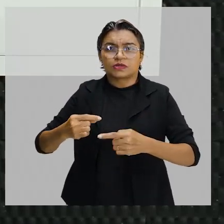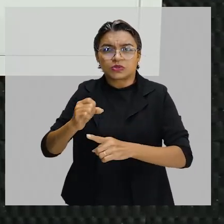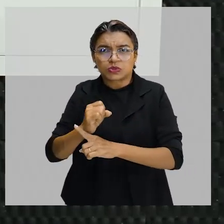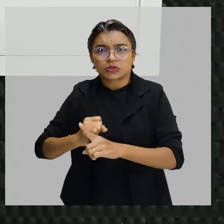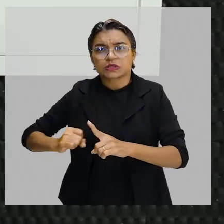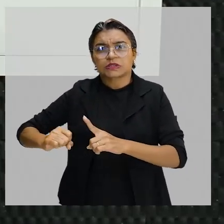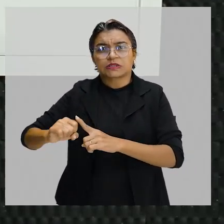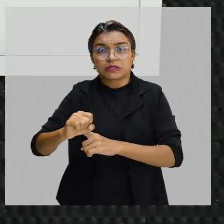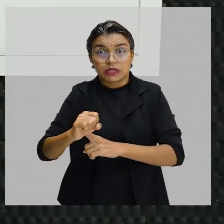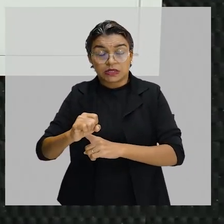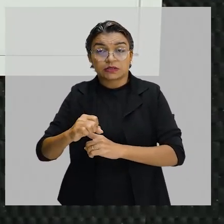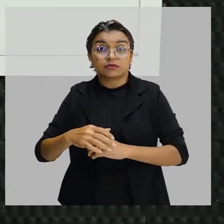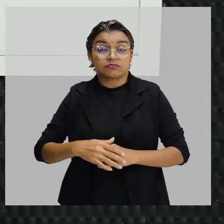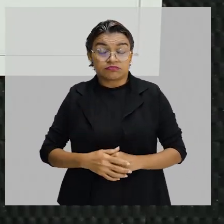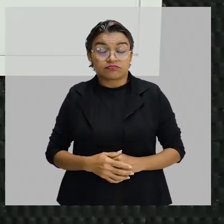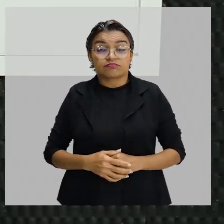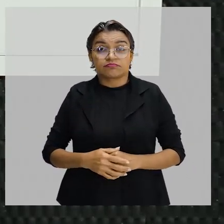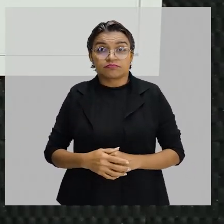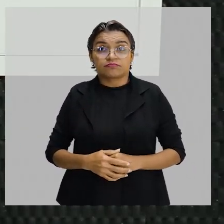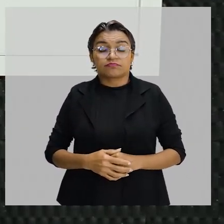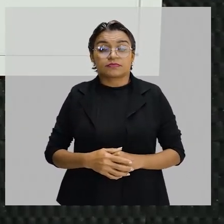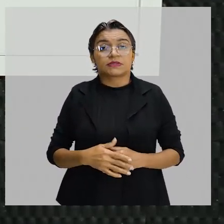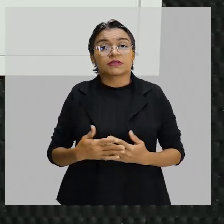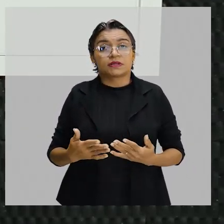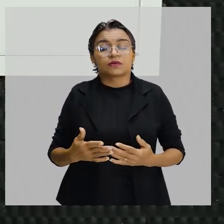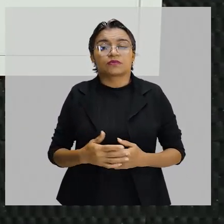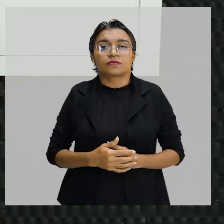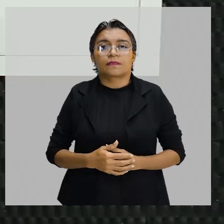ali desfazer alguns